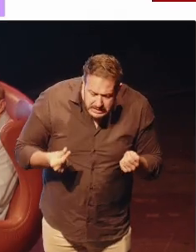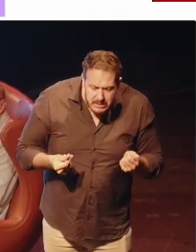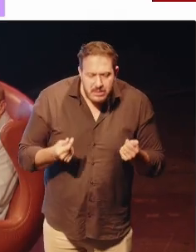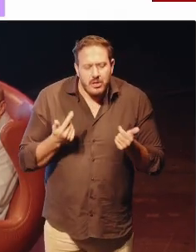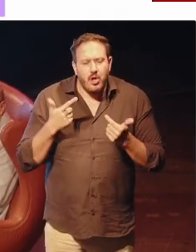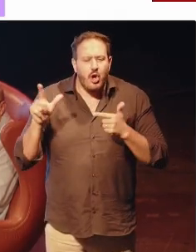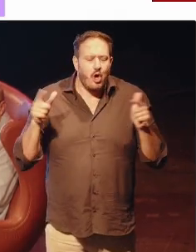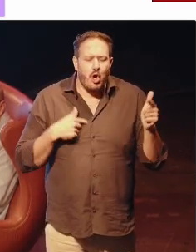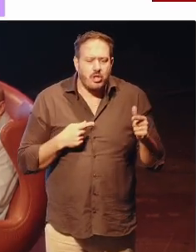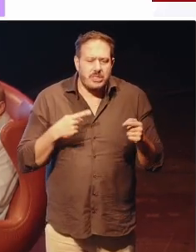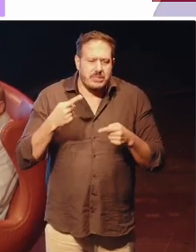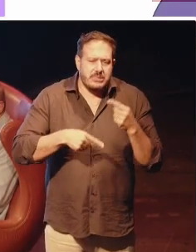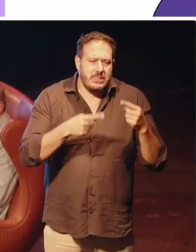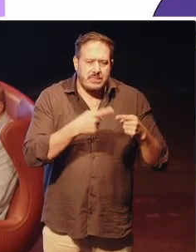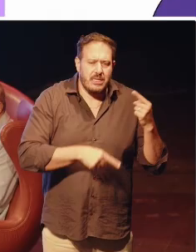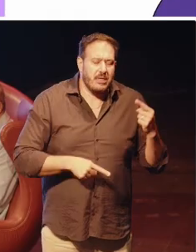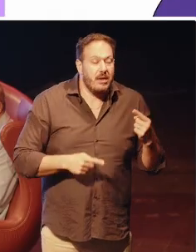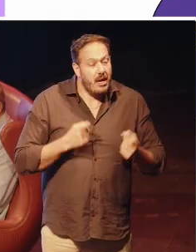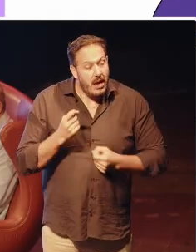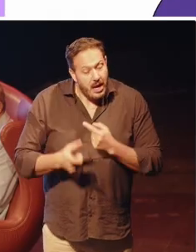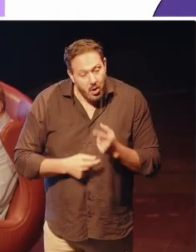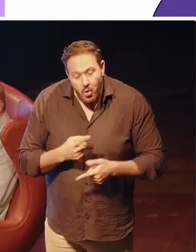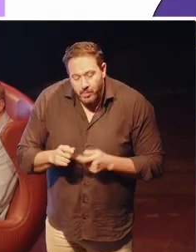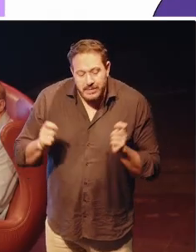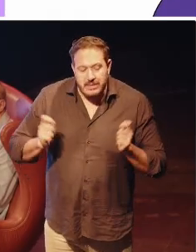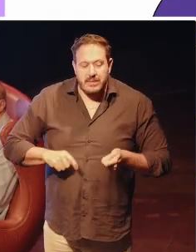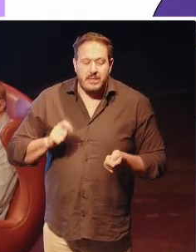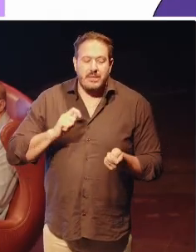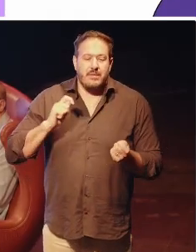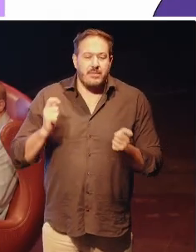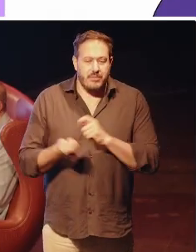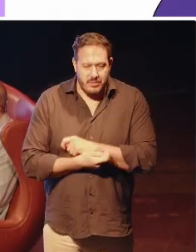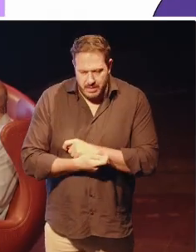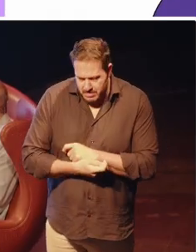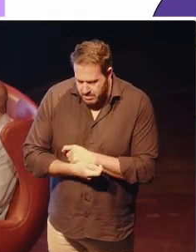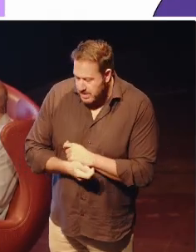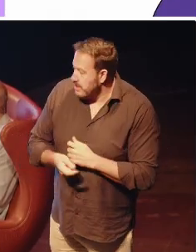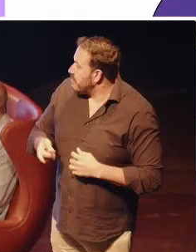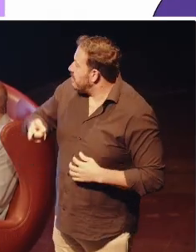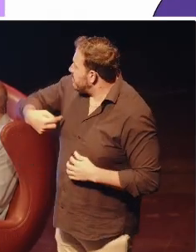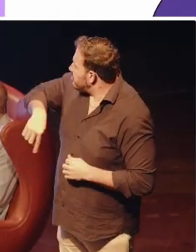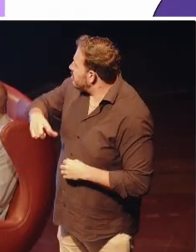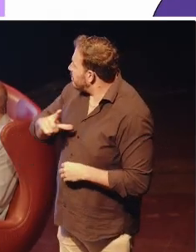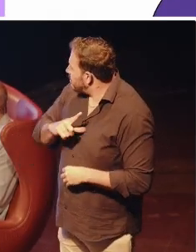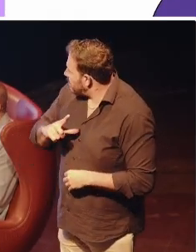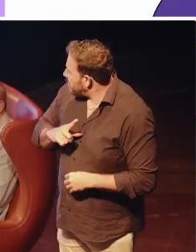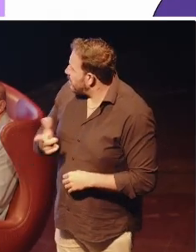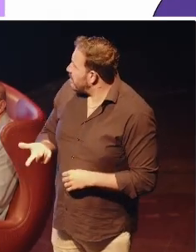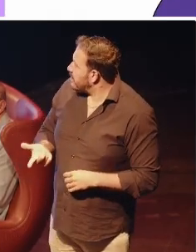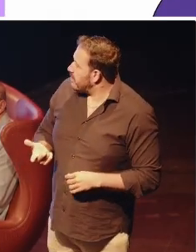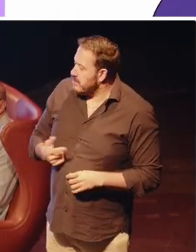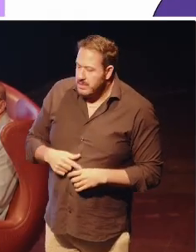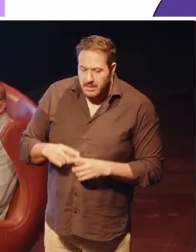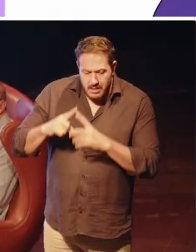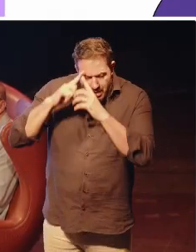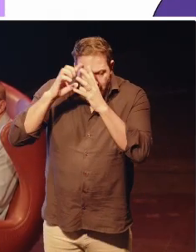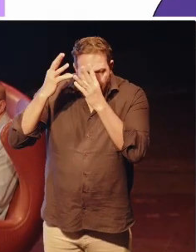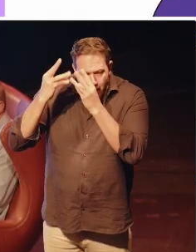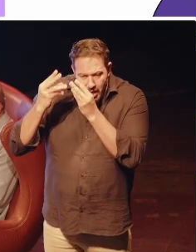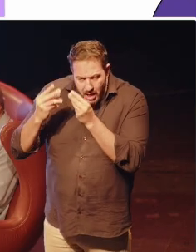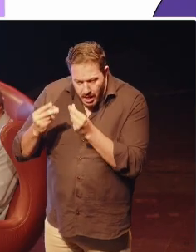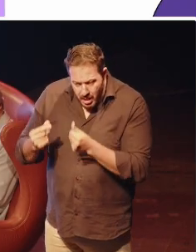não degenerativas e algumas reversíveis. Então, a gente tem as degenerativas, as